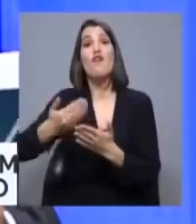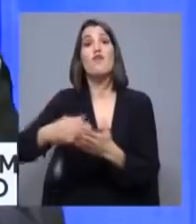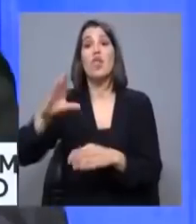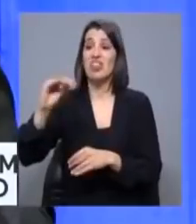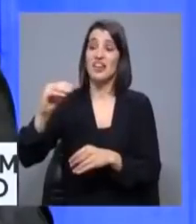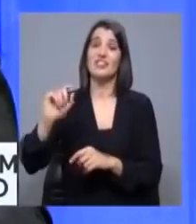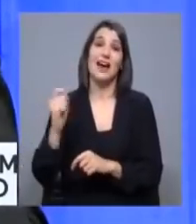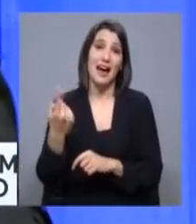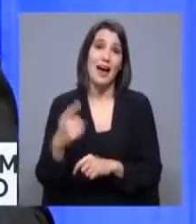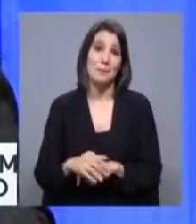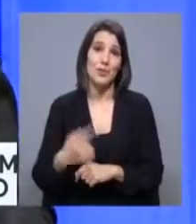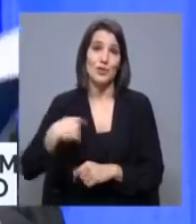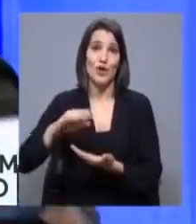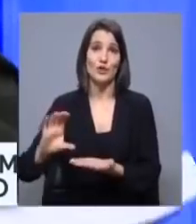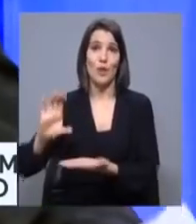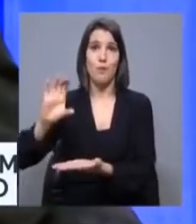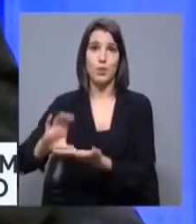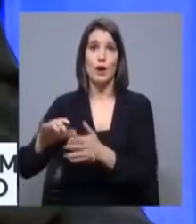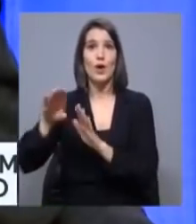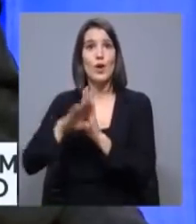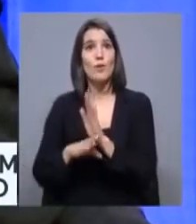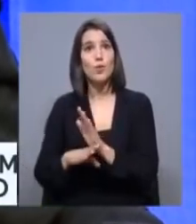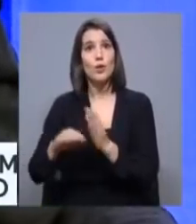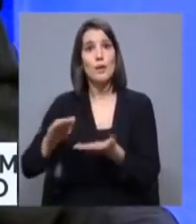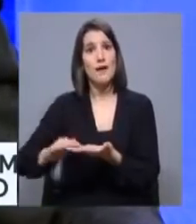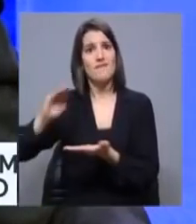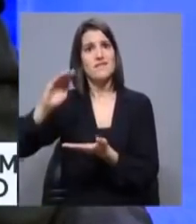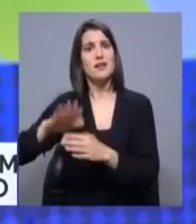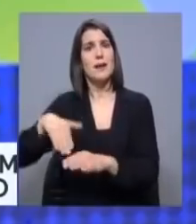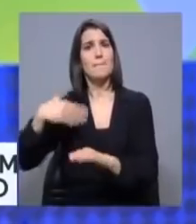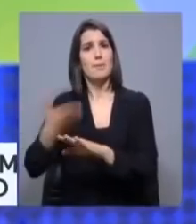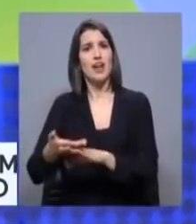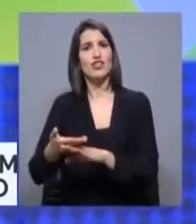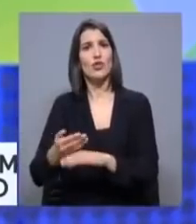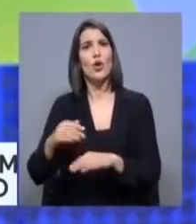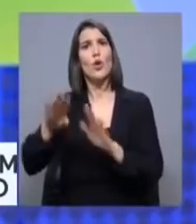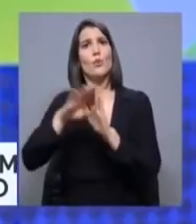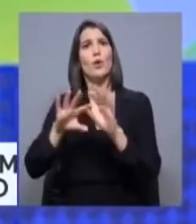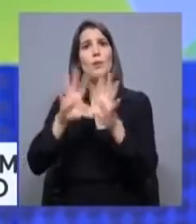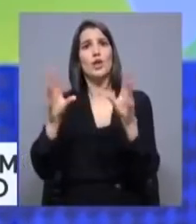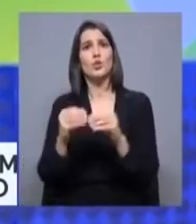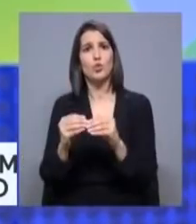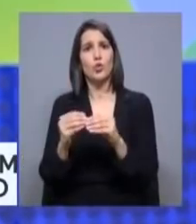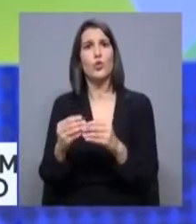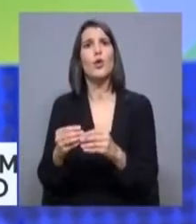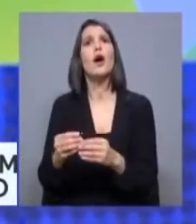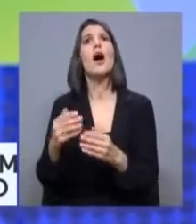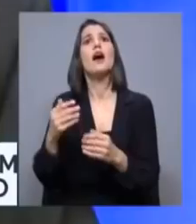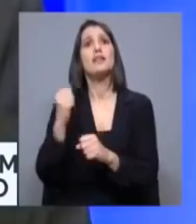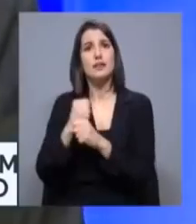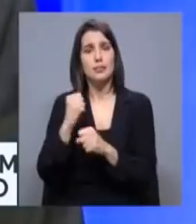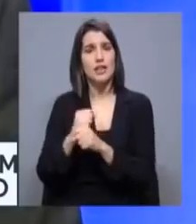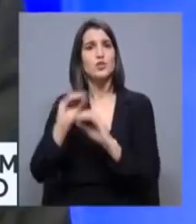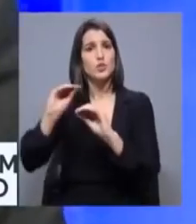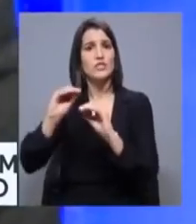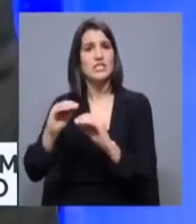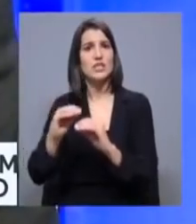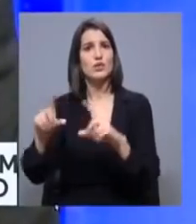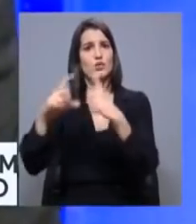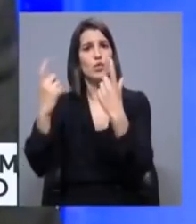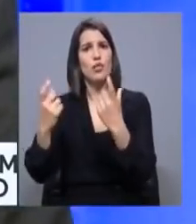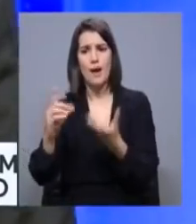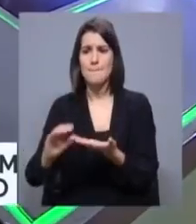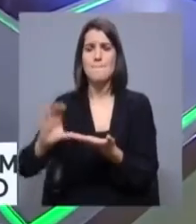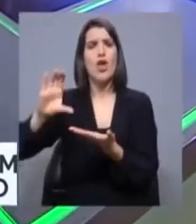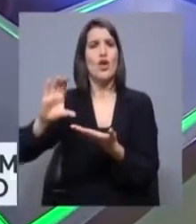10 páginas eram mais rápido o resumo do programa tem mais intensidade problema das pessoas aqui eu já vi trabalhos tensão no secundário já de trabalho não ficar